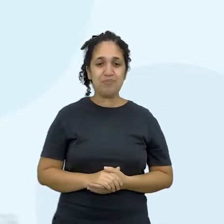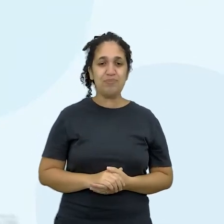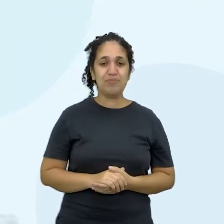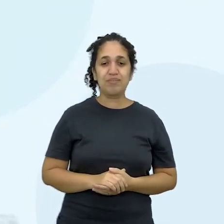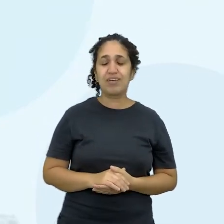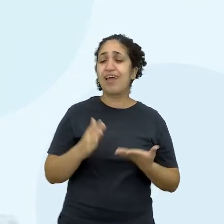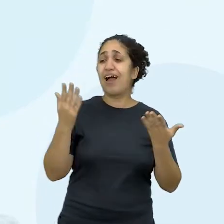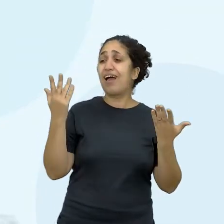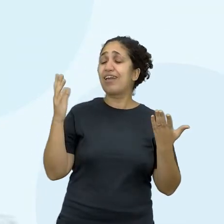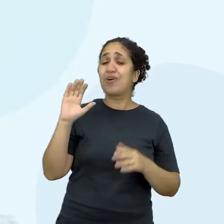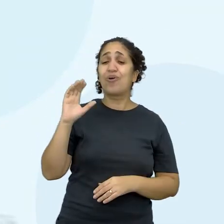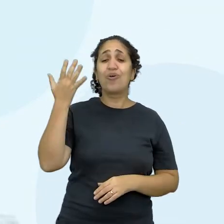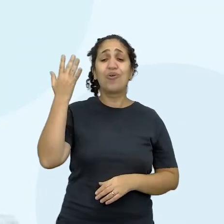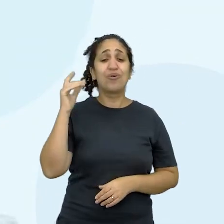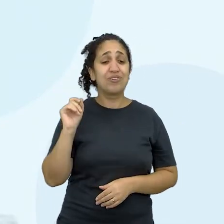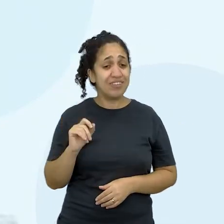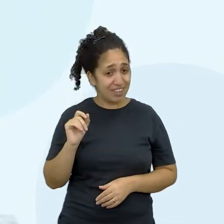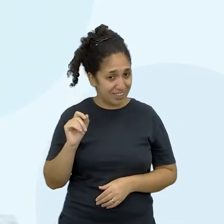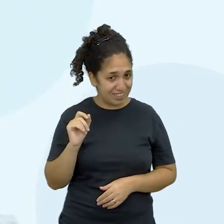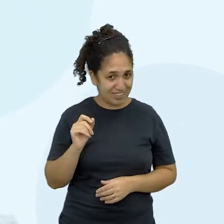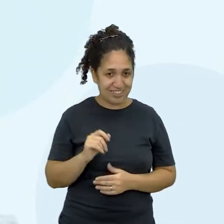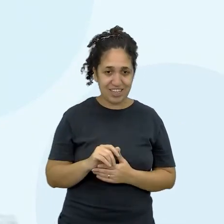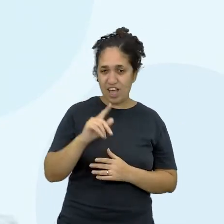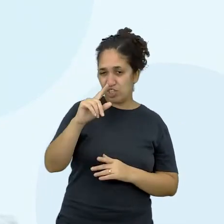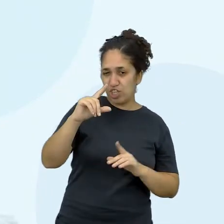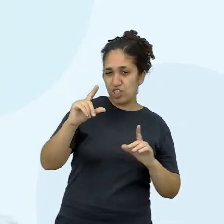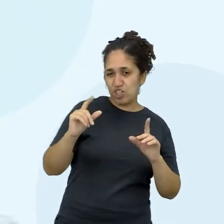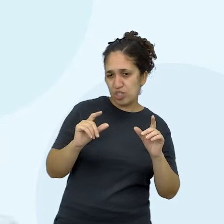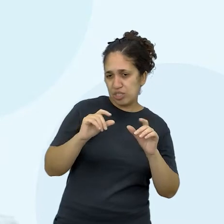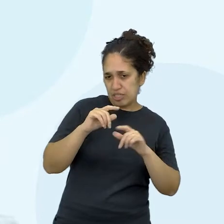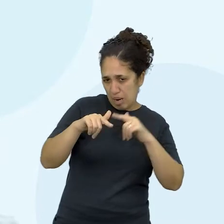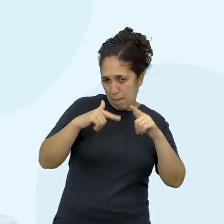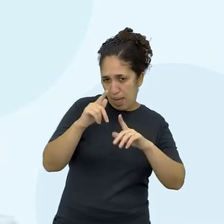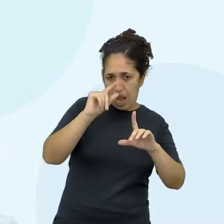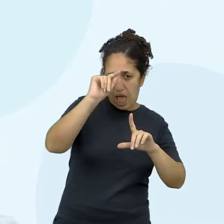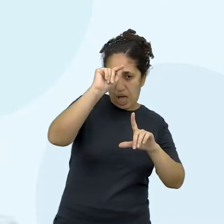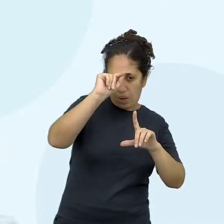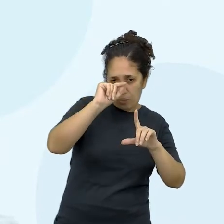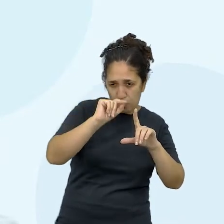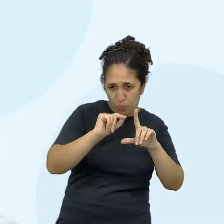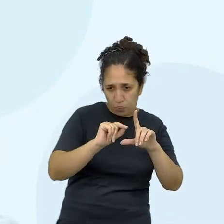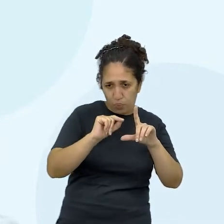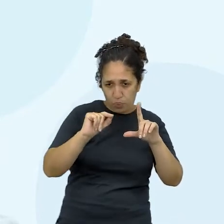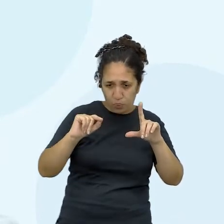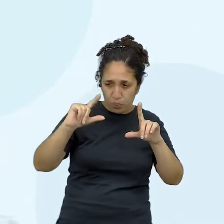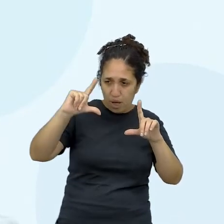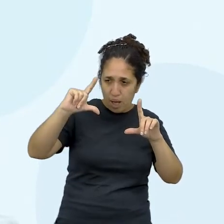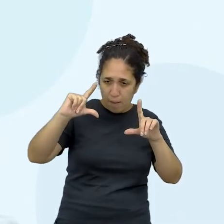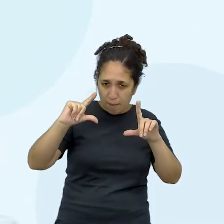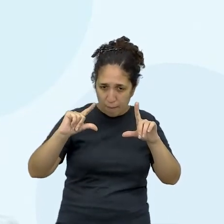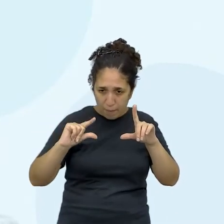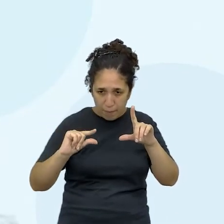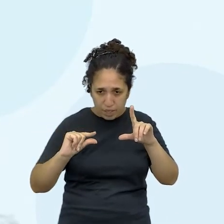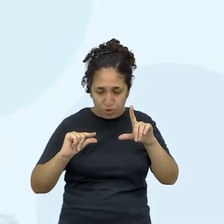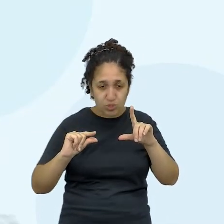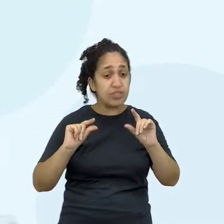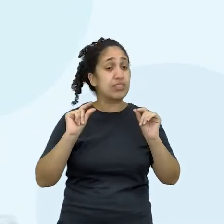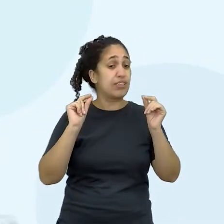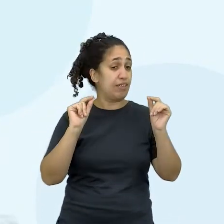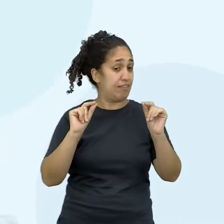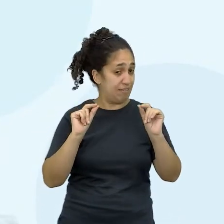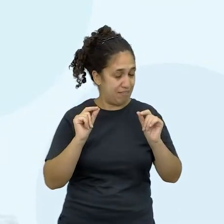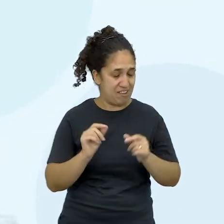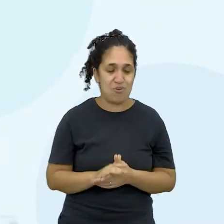Então o que acontece? Quando a gente mexe com redução, a gente precisa pensar que não dá para reduzir assim dessa